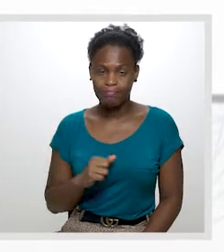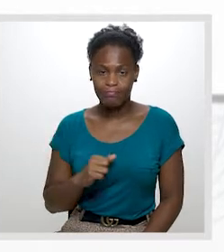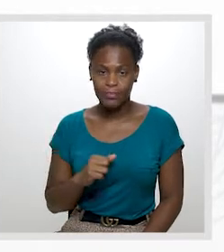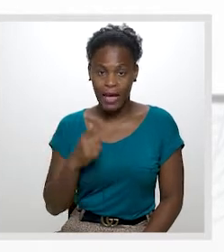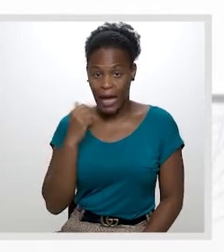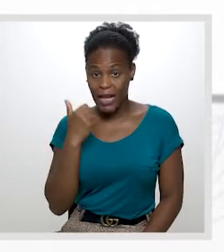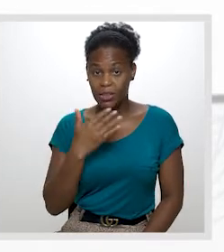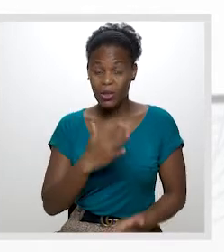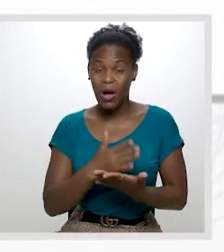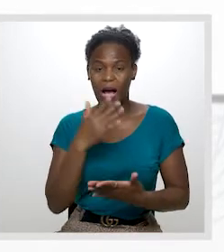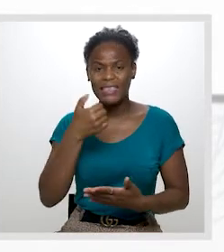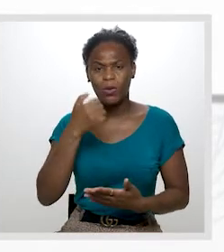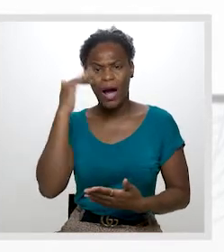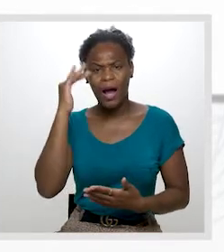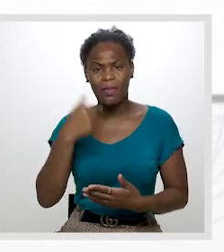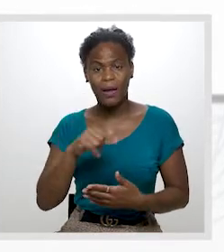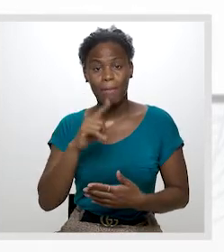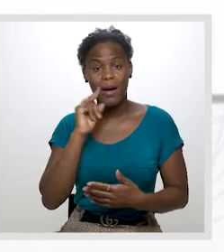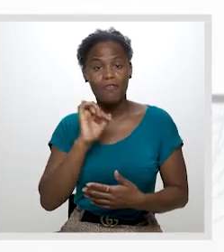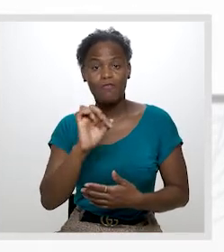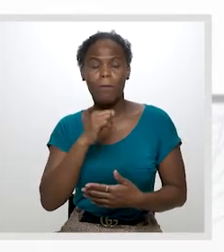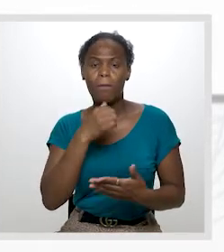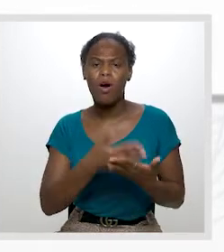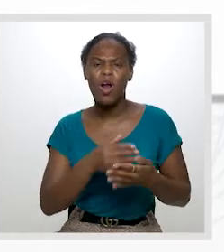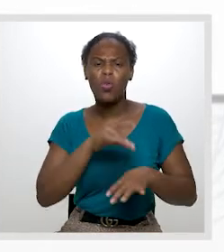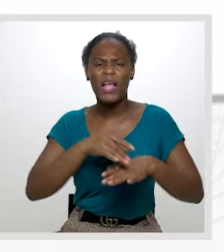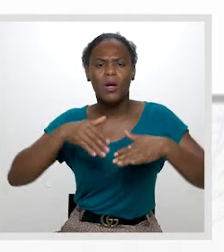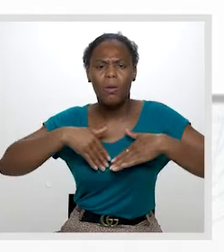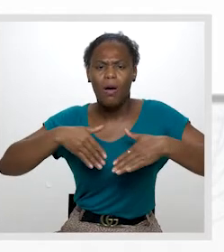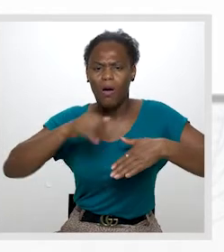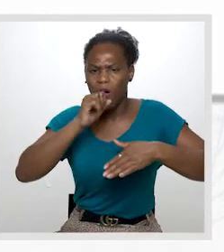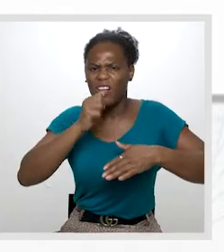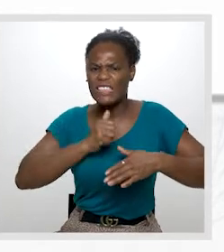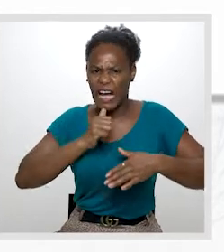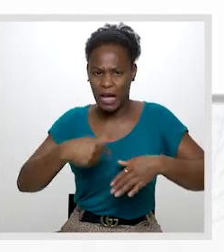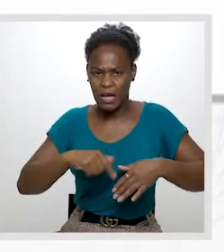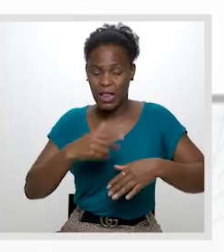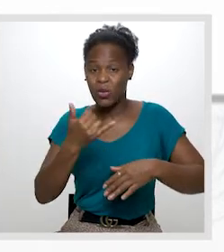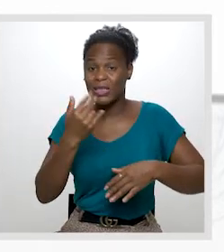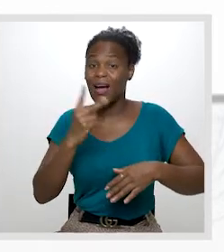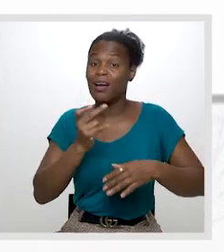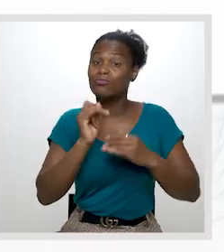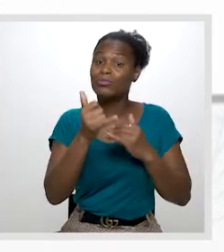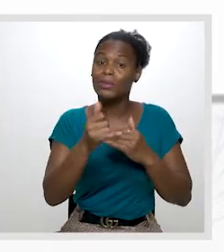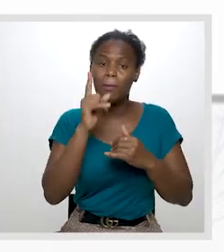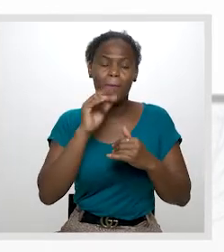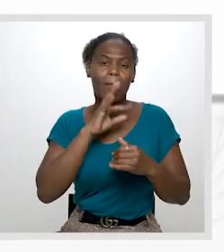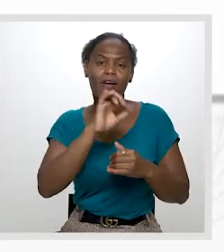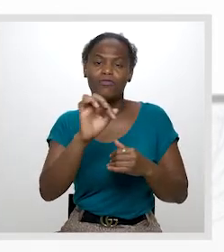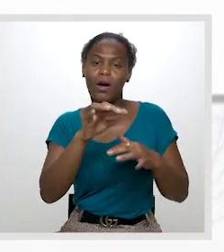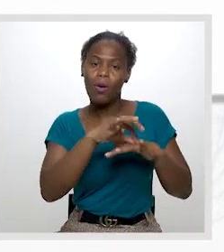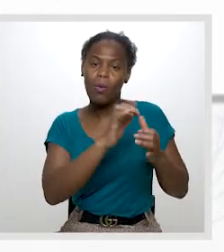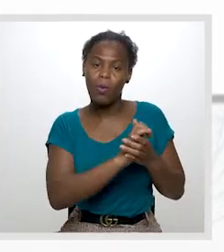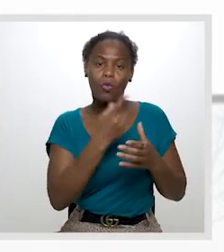1888. Tinha apenas 5 anos quando seu pai morreu de tuberculose. 2 anos depois, a sua mãe